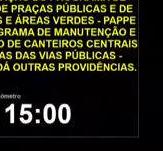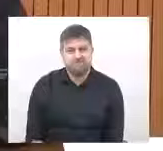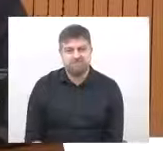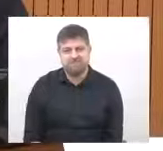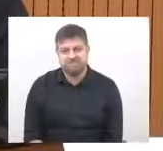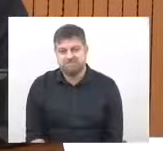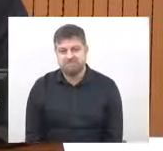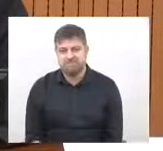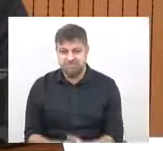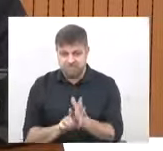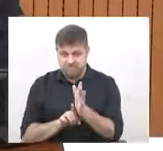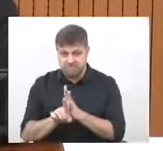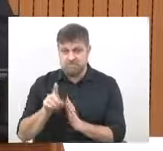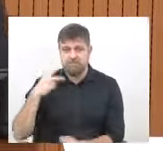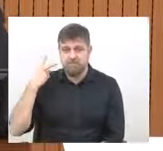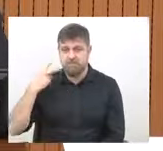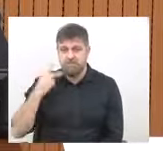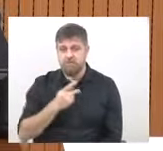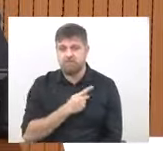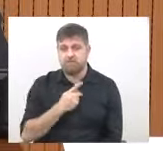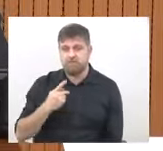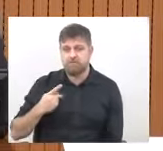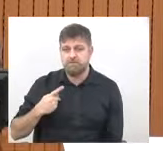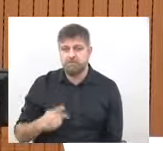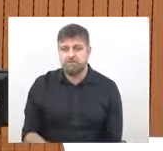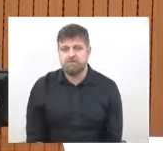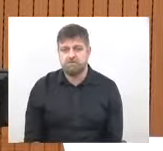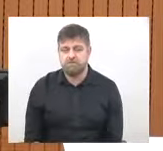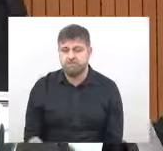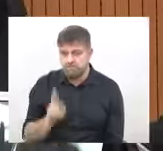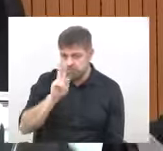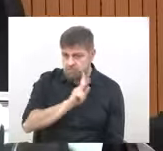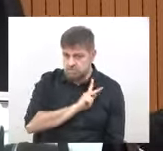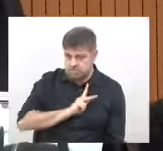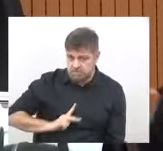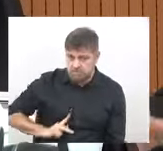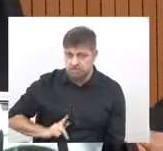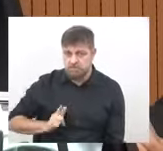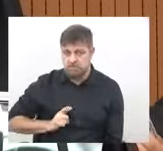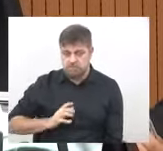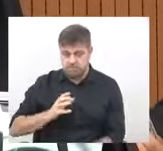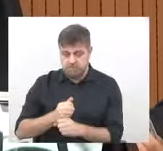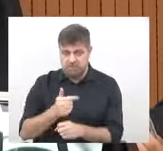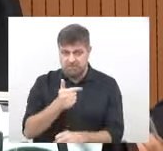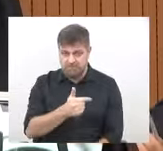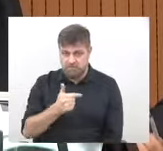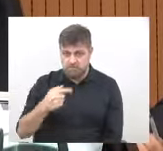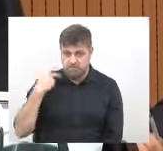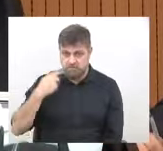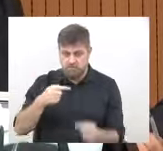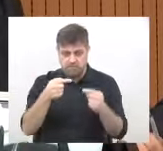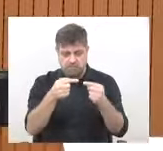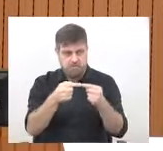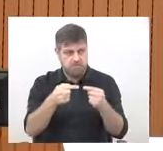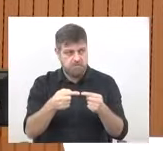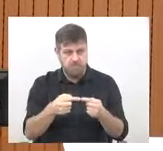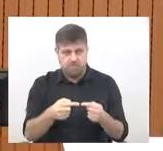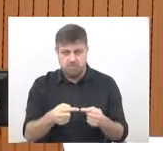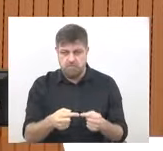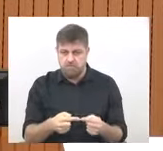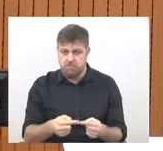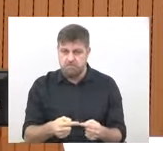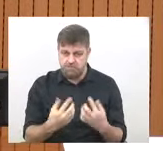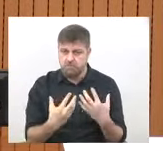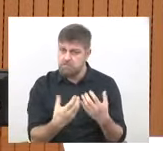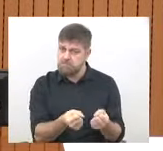Consulto o vereador Pastor Elias. Senhor presidente, 22 vereadores votaram favoráveis ao projeto. Com